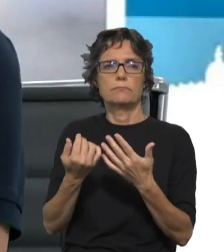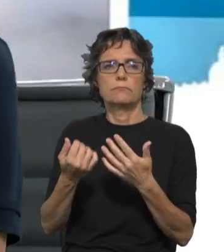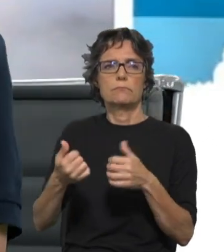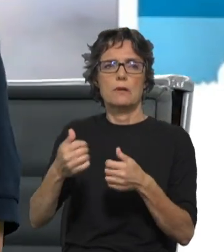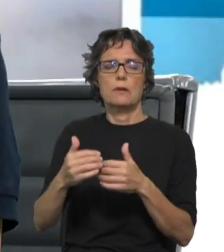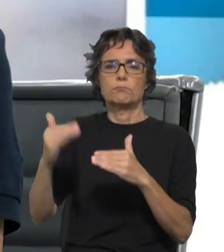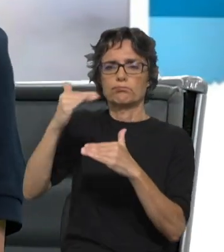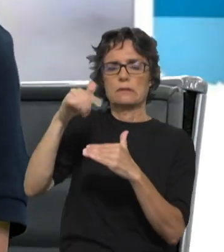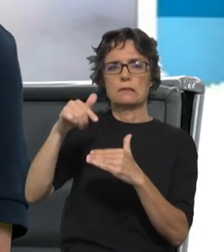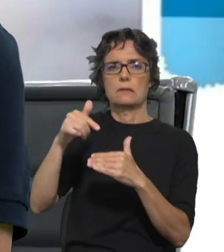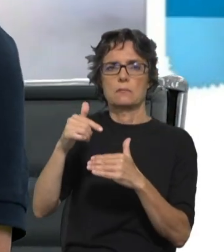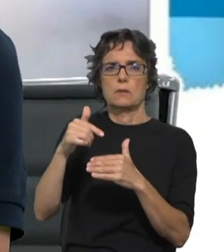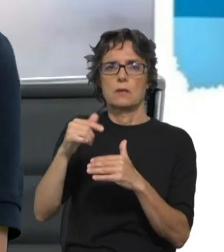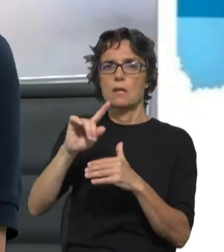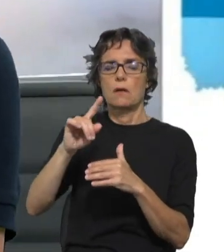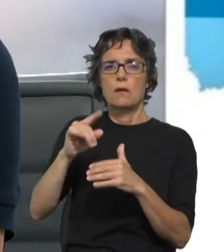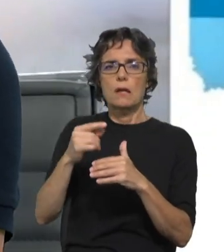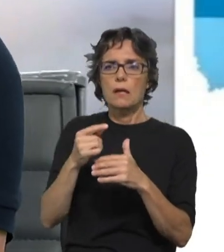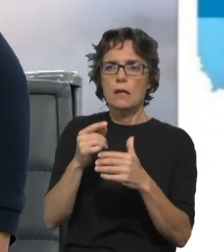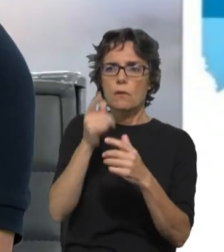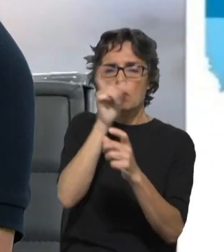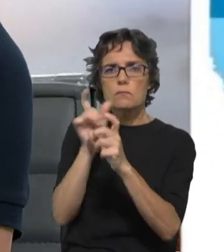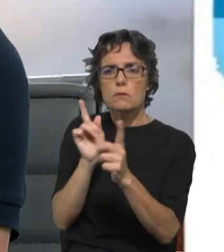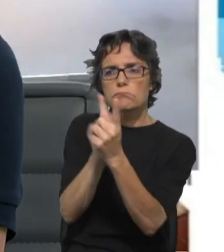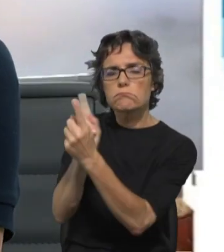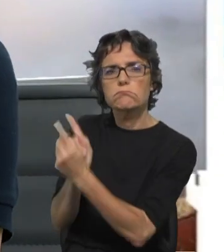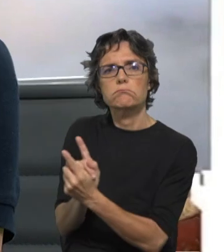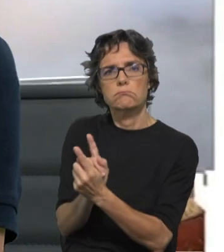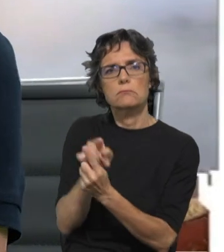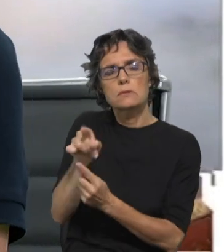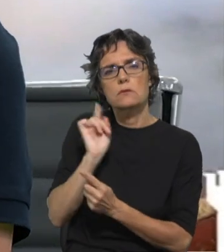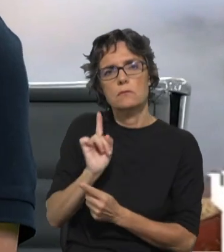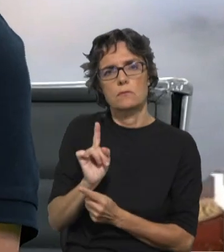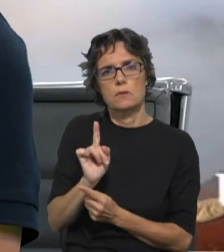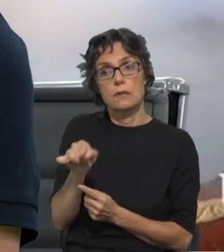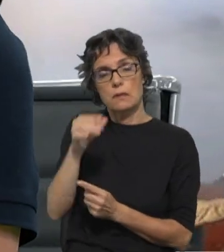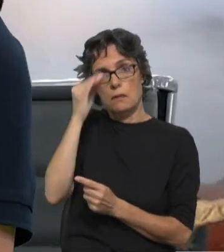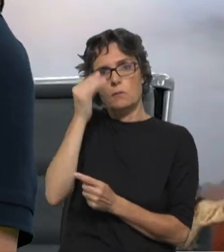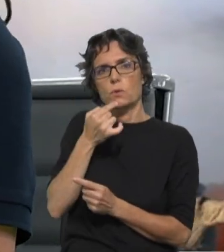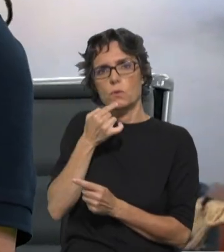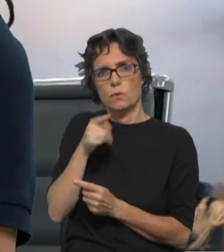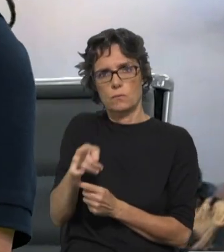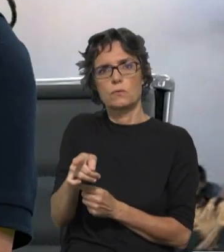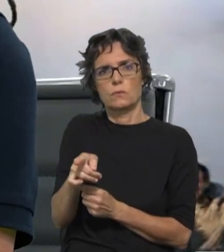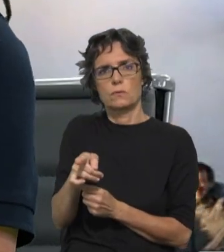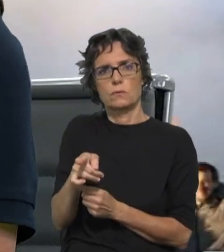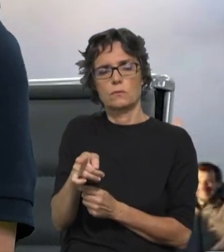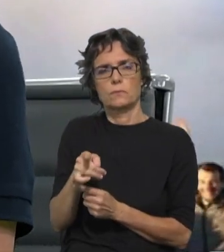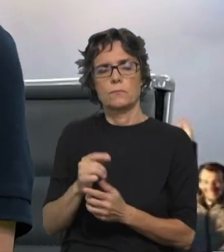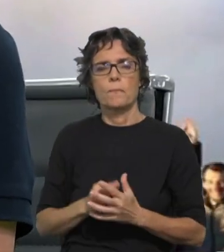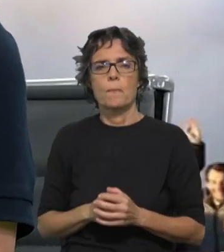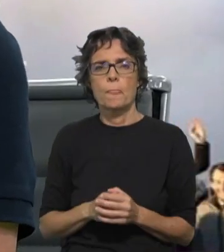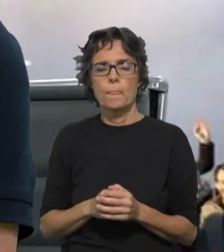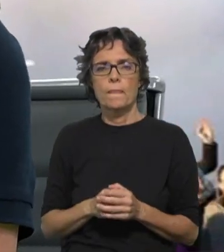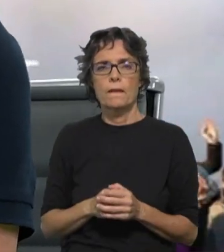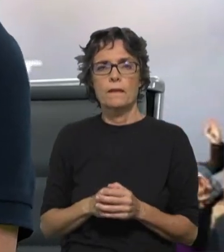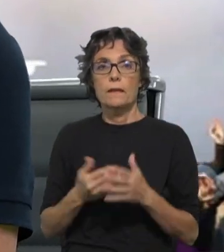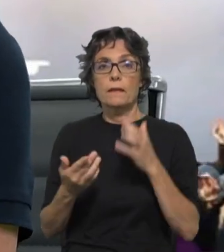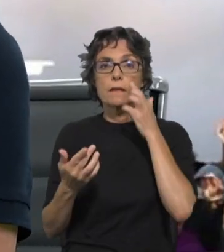sua posição social, que era uma posição social importante, mas ir ao encontro dos outros.